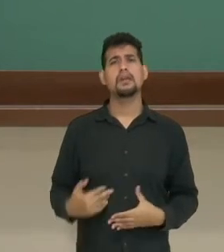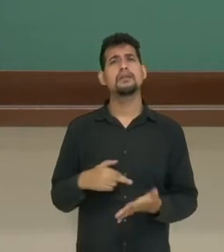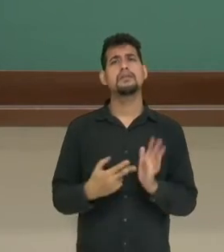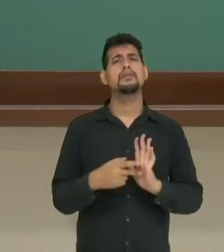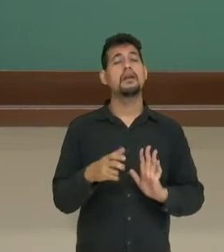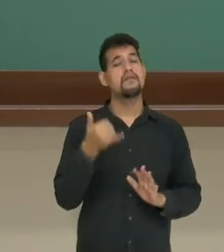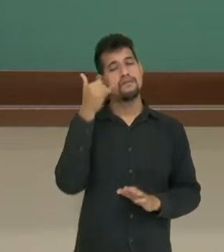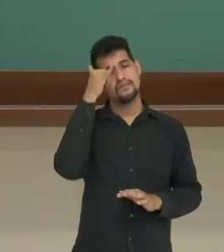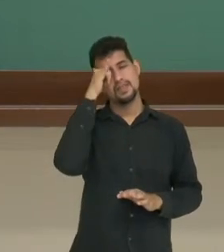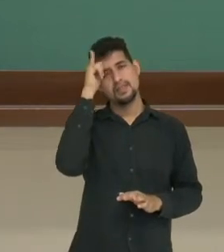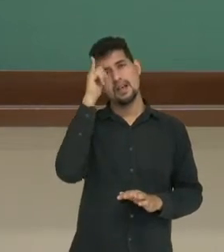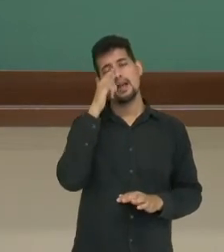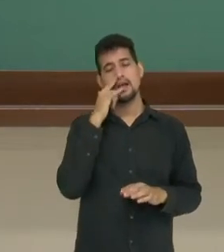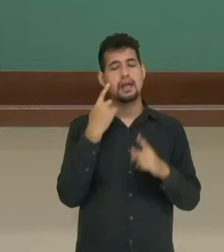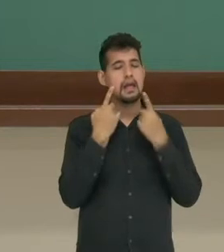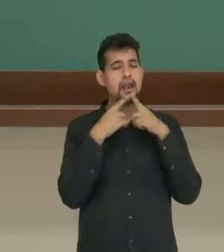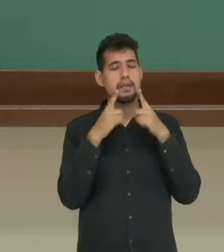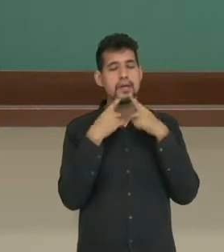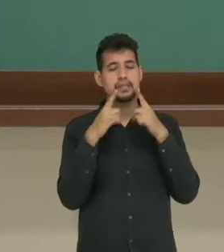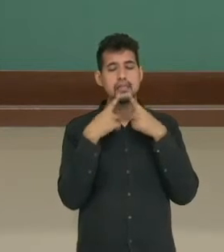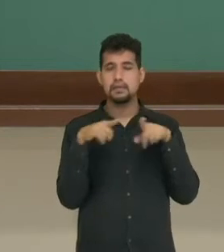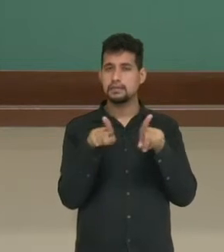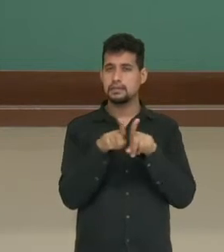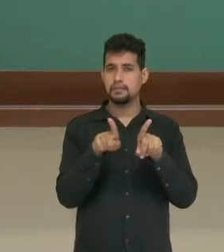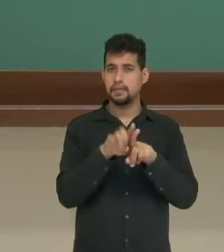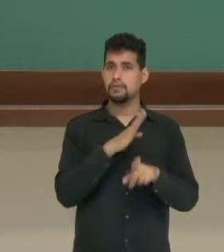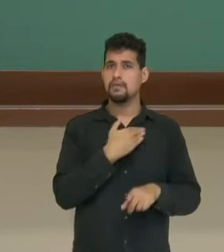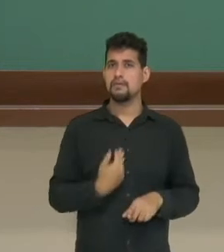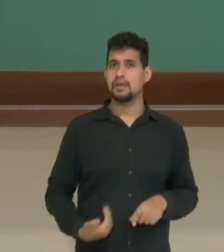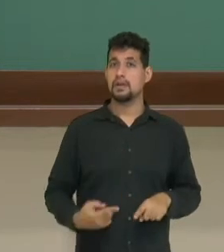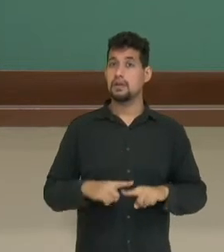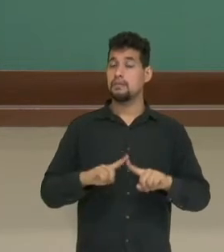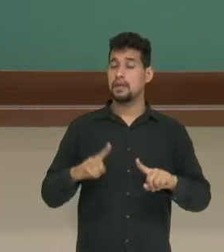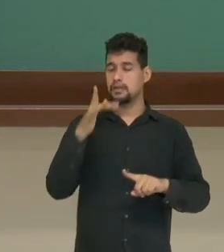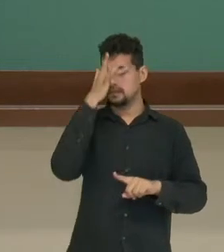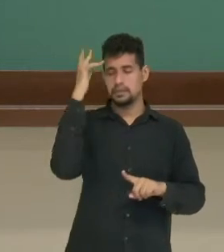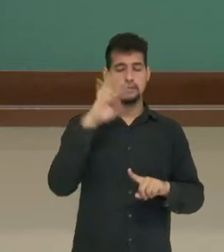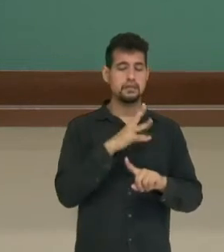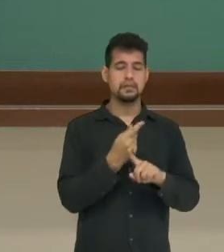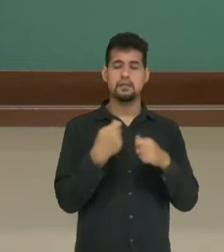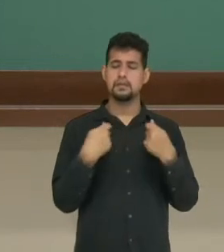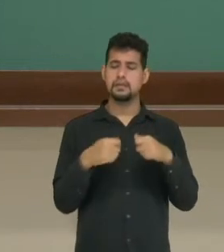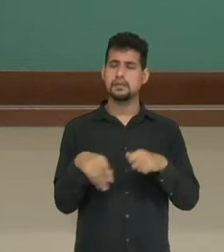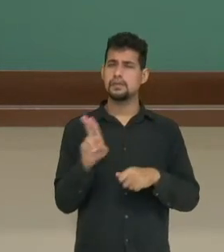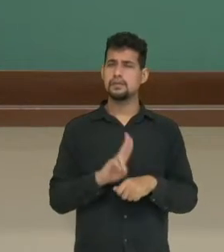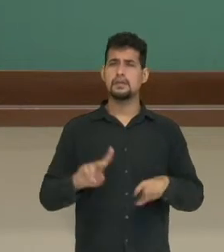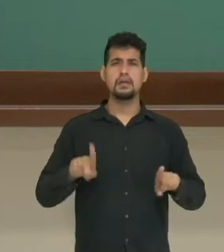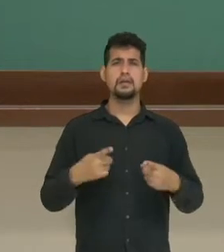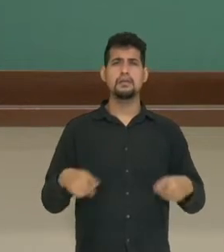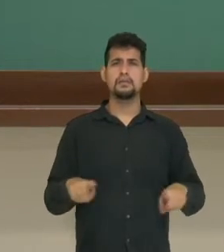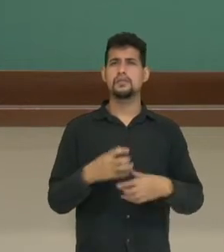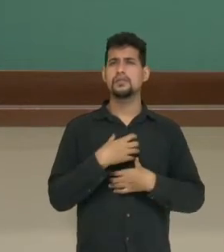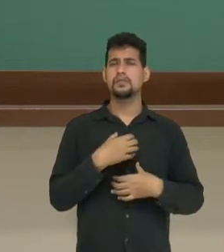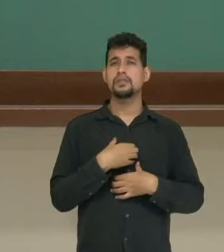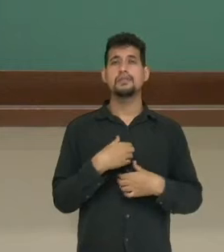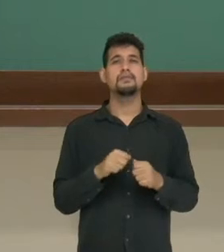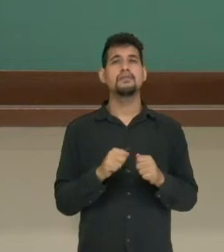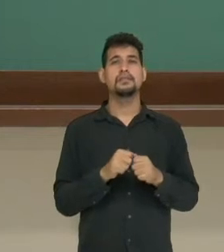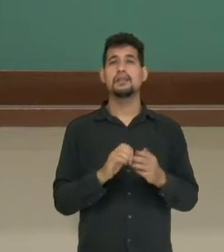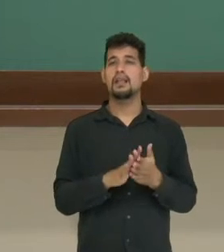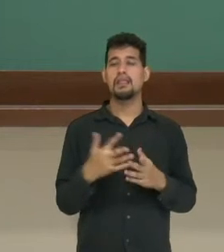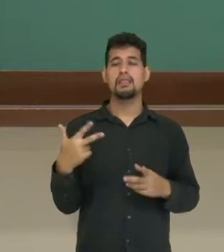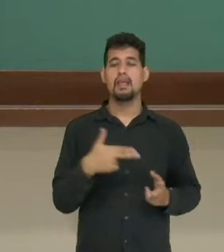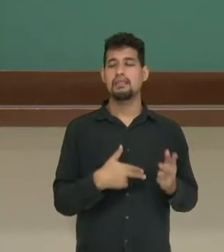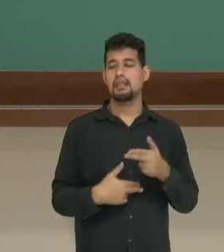de evitar críticas contrárias ao governo. Então, os artistas tinham que usar nas suas músicas maneiras de driblar essa